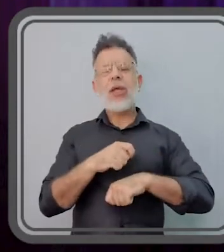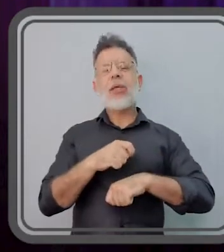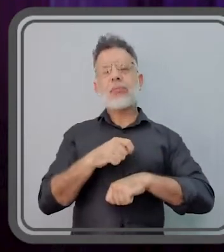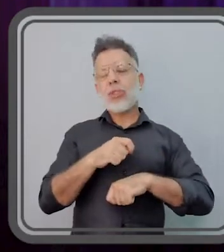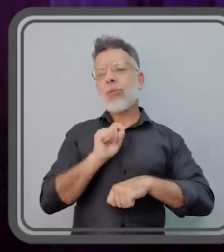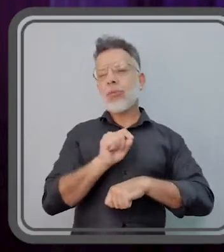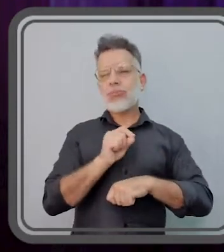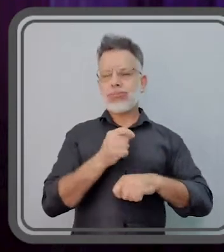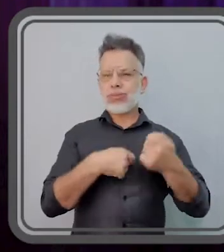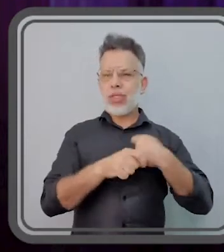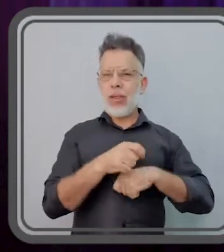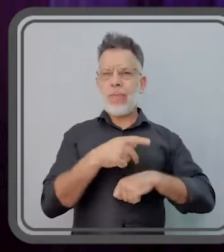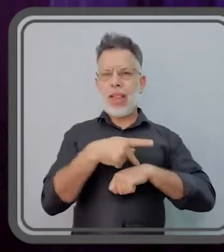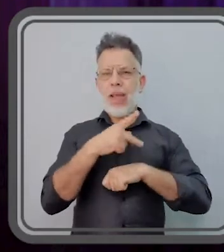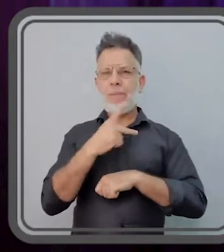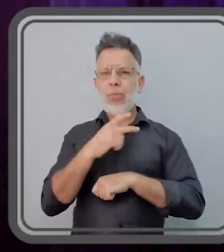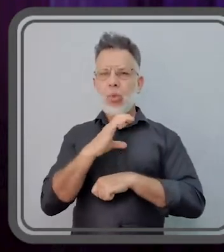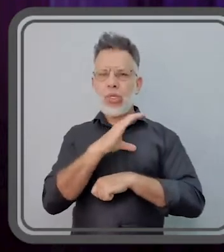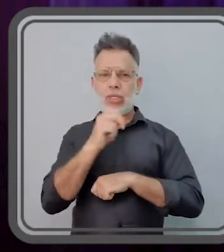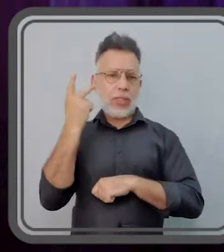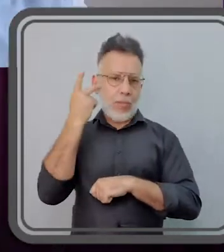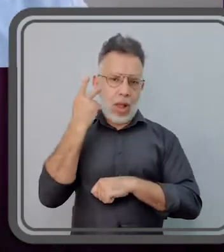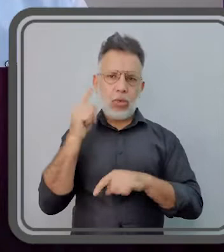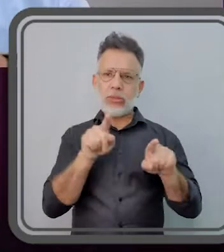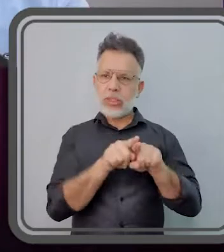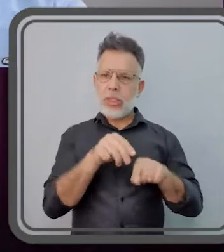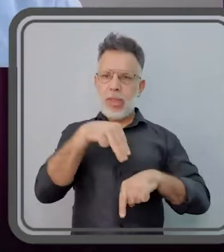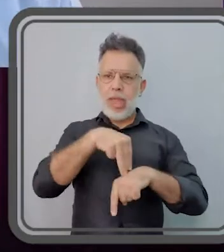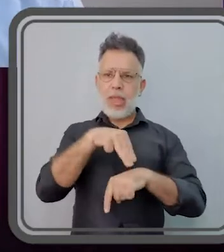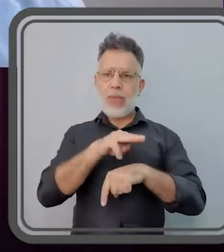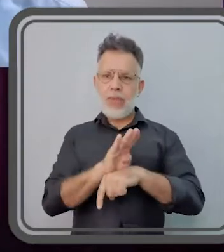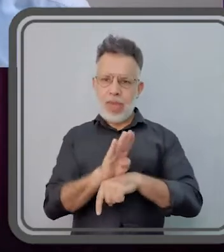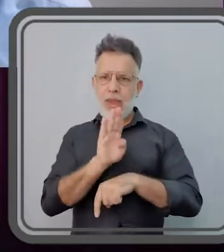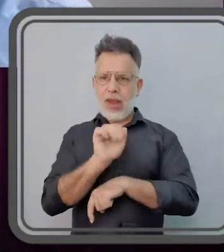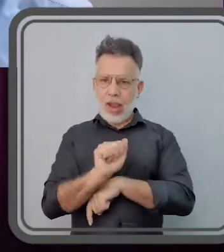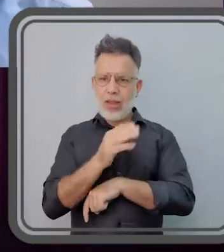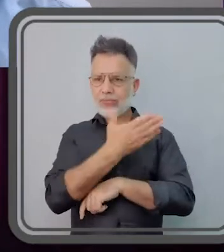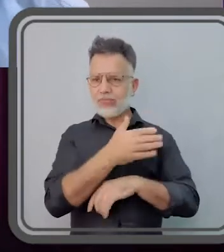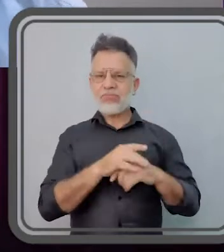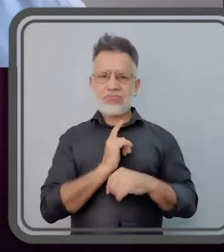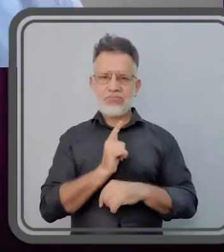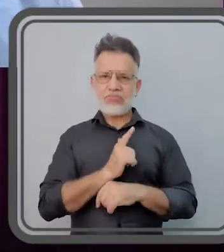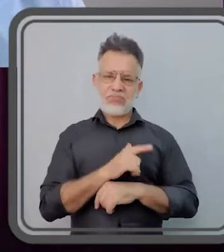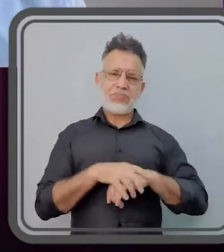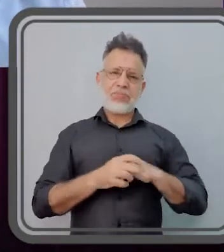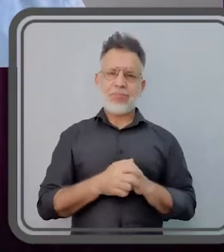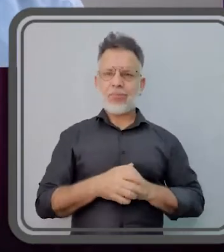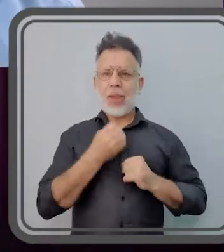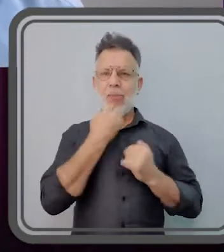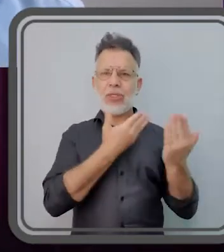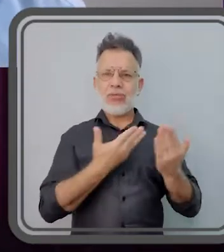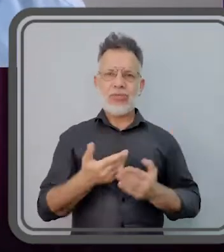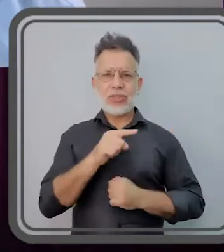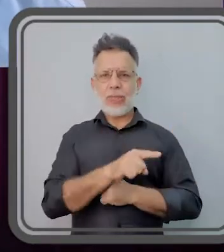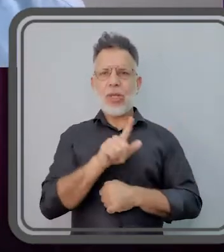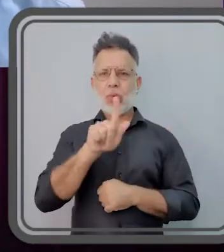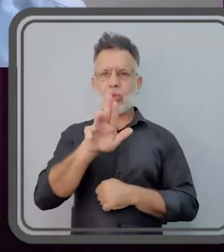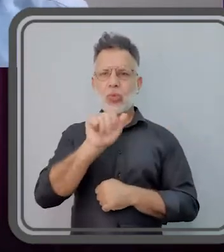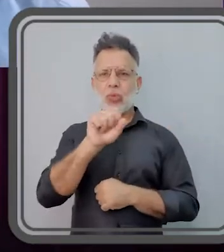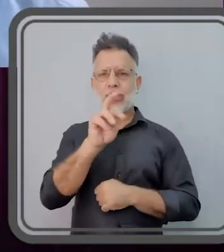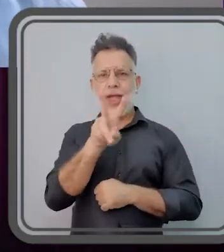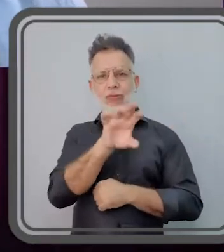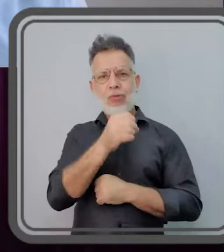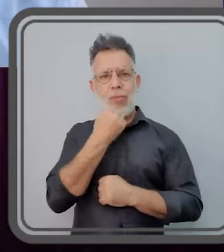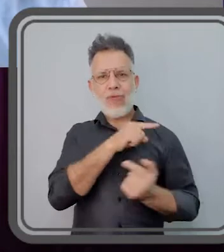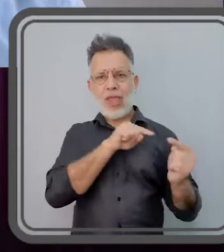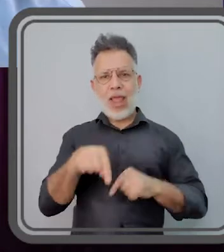MBA em gestão executiva pelo INSPER. Deixe-me dar boas-vindas, então, para o Gustavo Tavares. Gustavo, seja